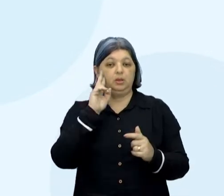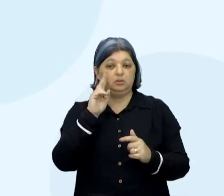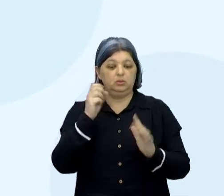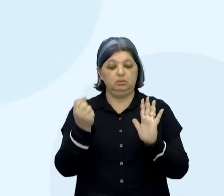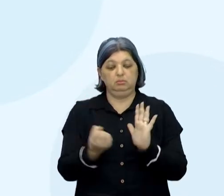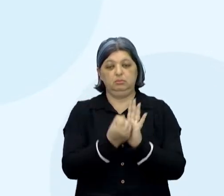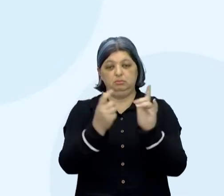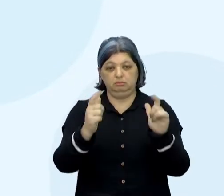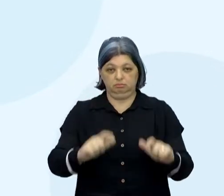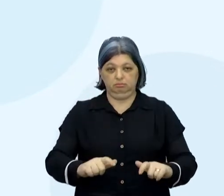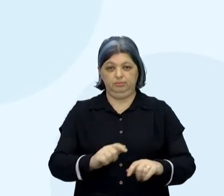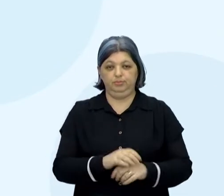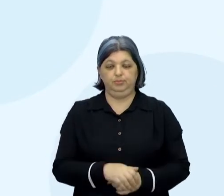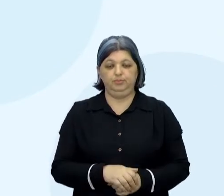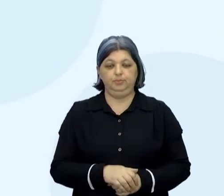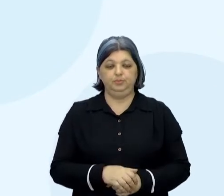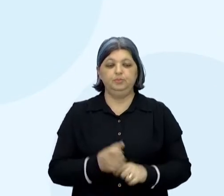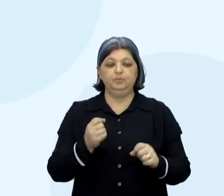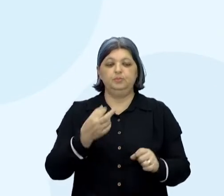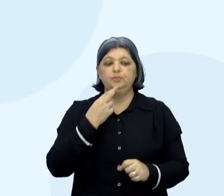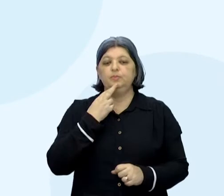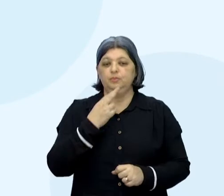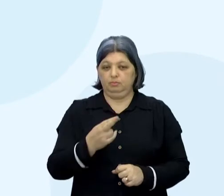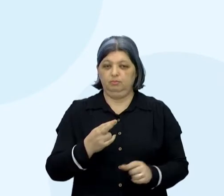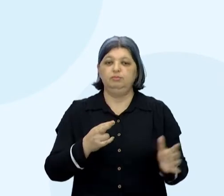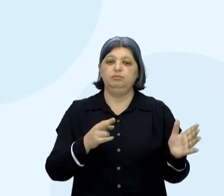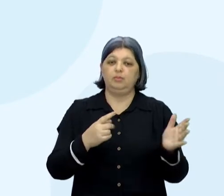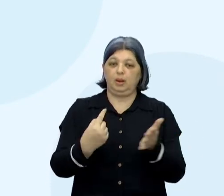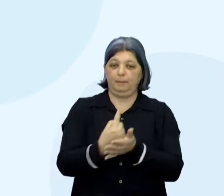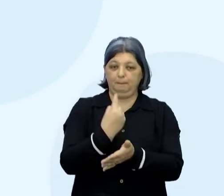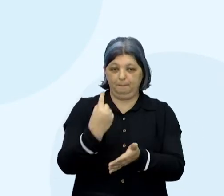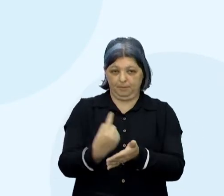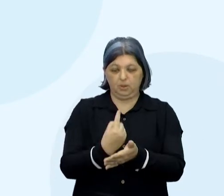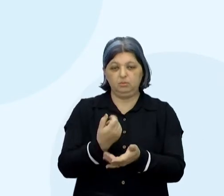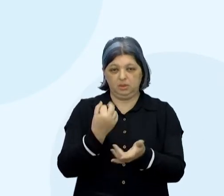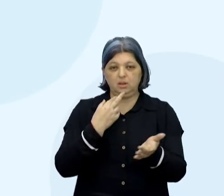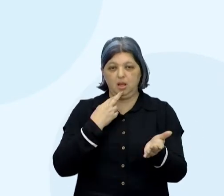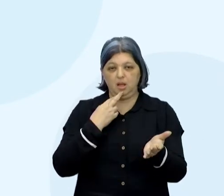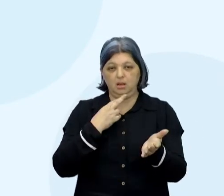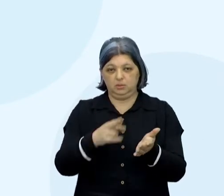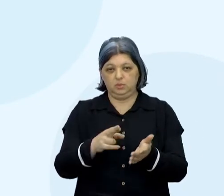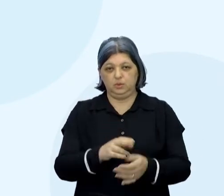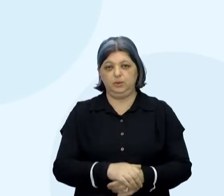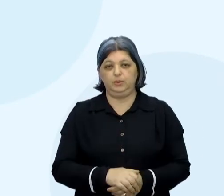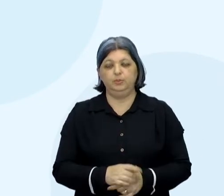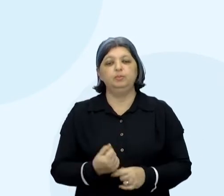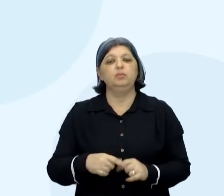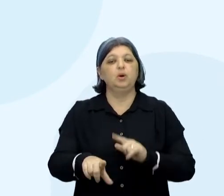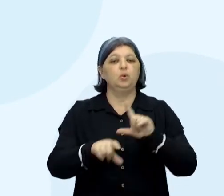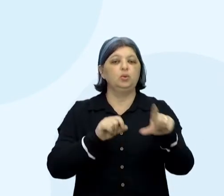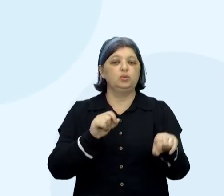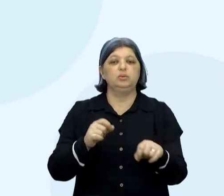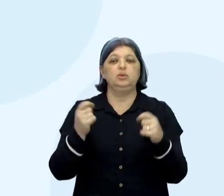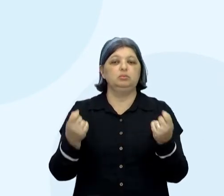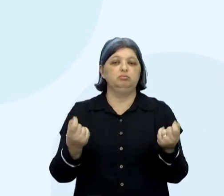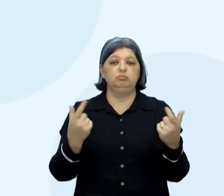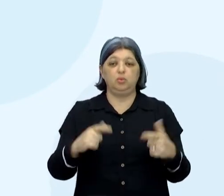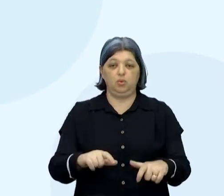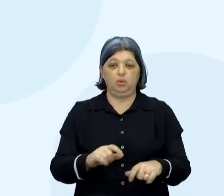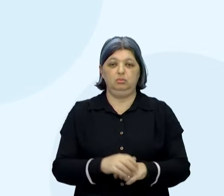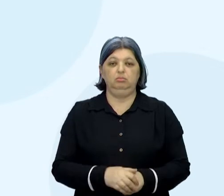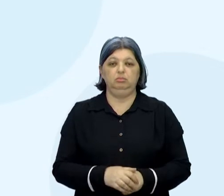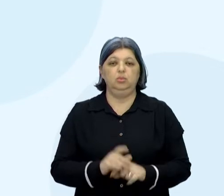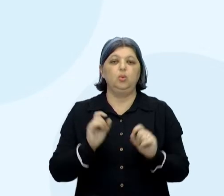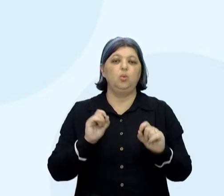você deveria responder aí algumas perguntinhas, né? Você escolheu um patrimônio local e você responde: qual